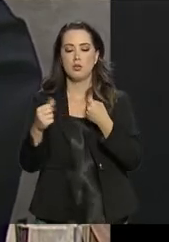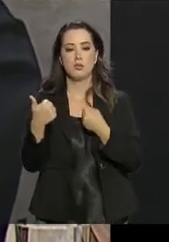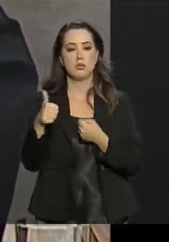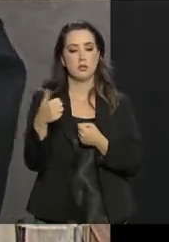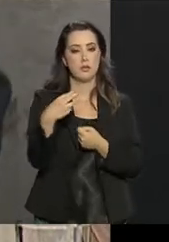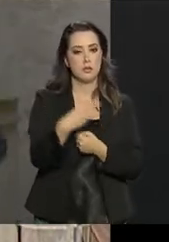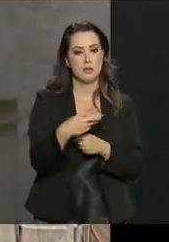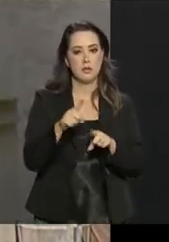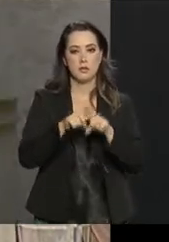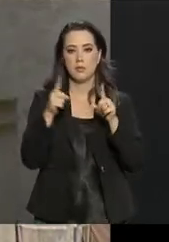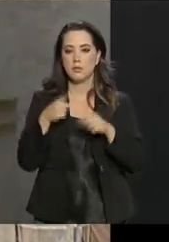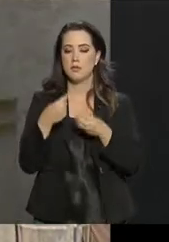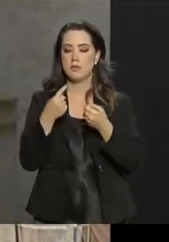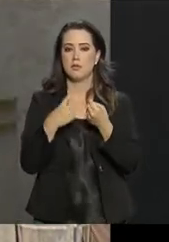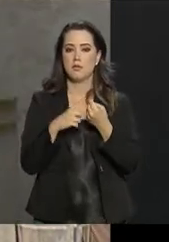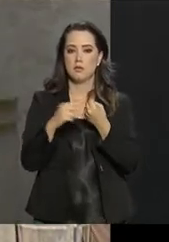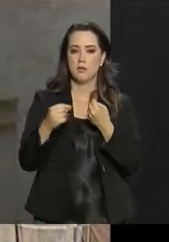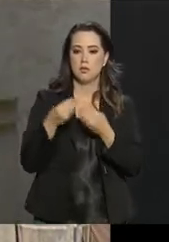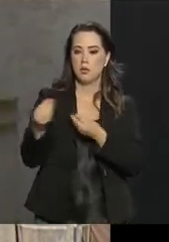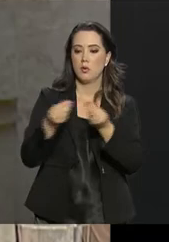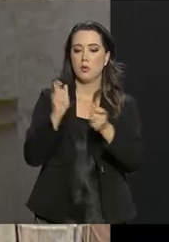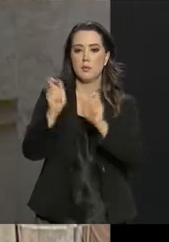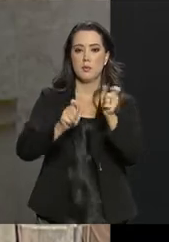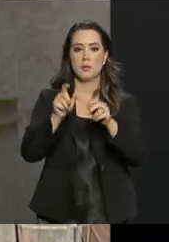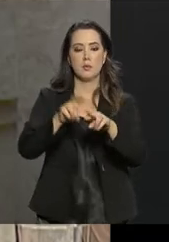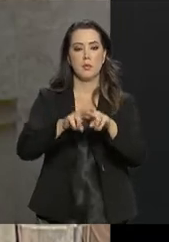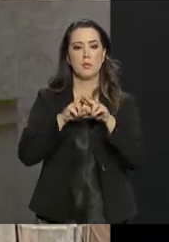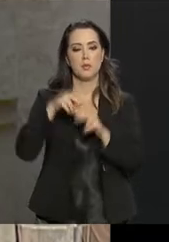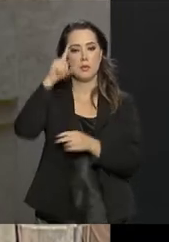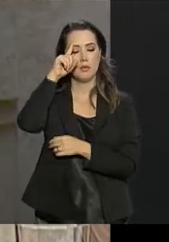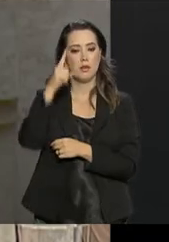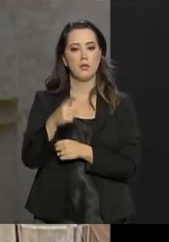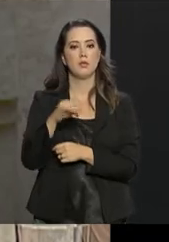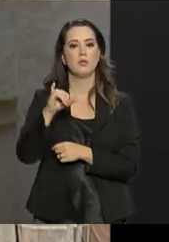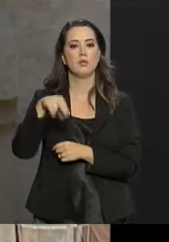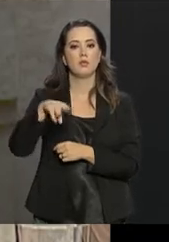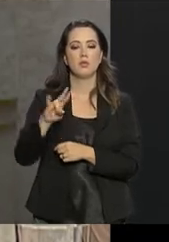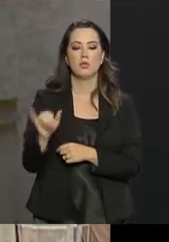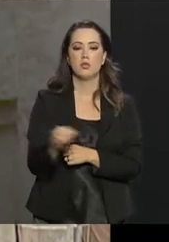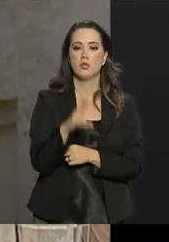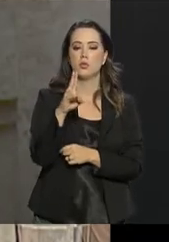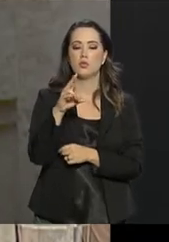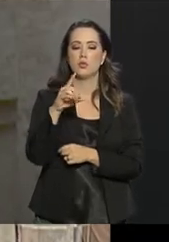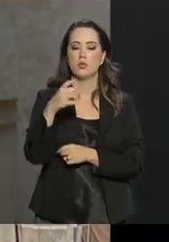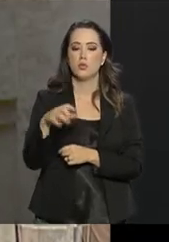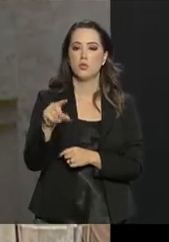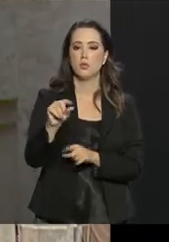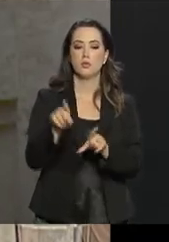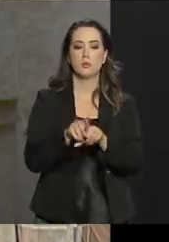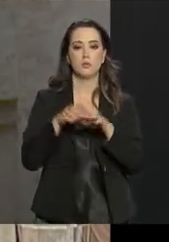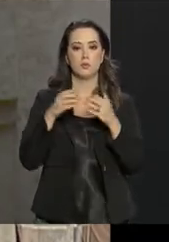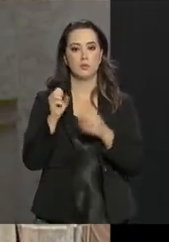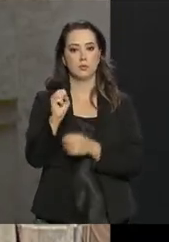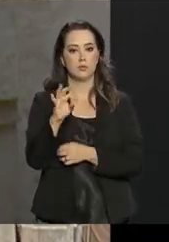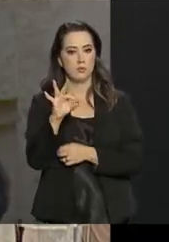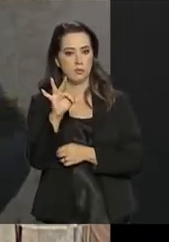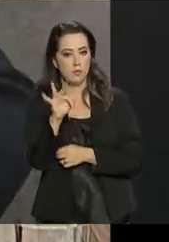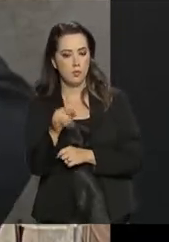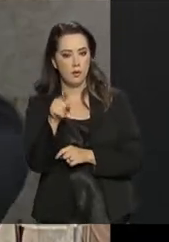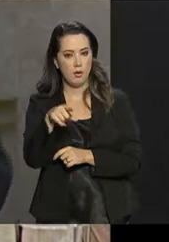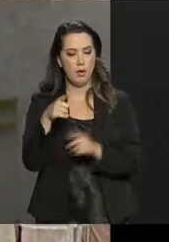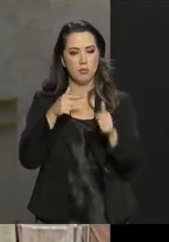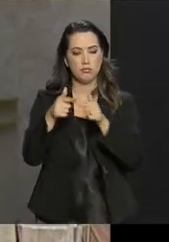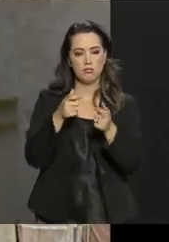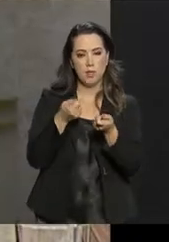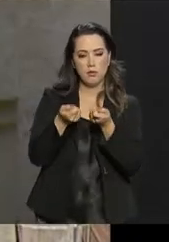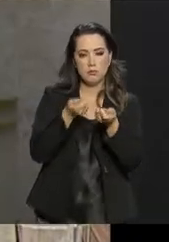mas entregou a cada cidadão brasileiro por meio do mandado de injunção portanto o supremo é quem faz a constituição é quem